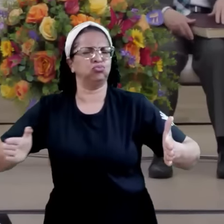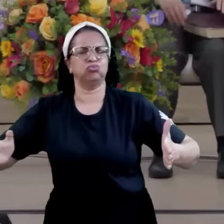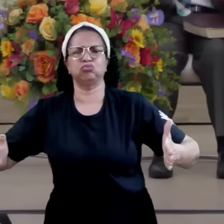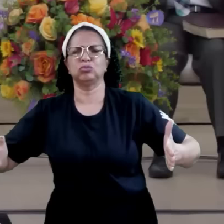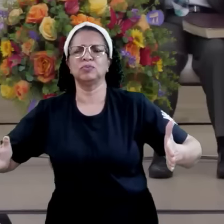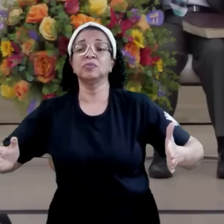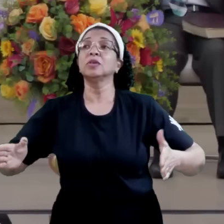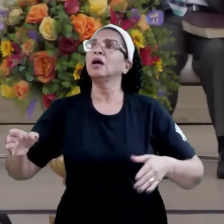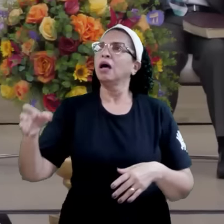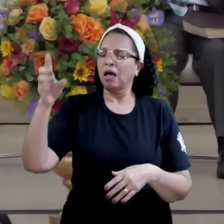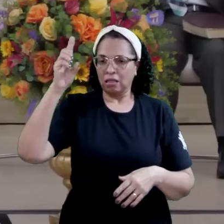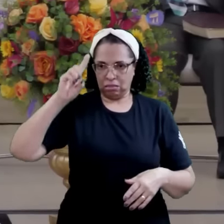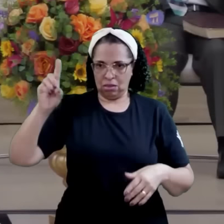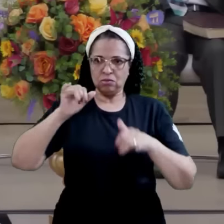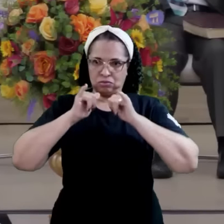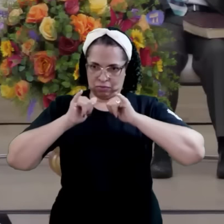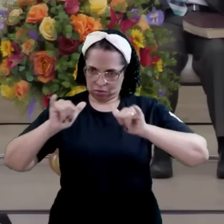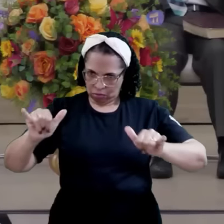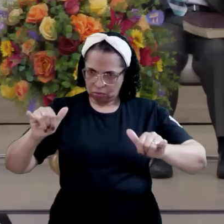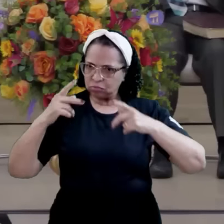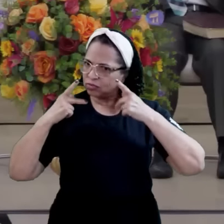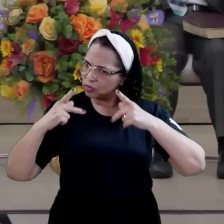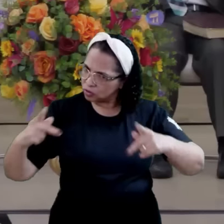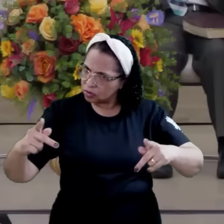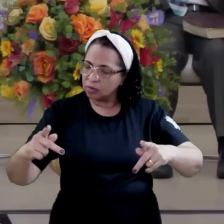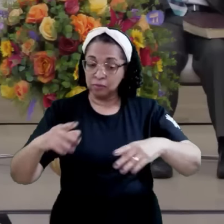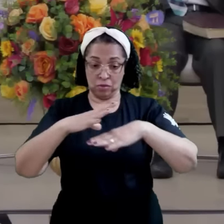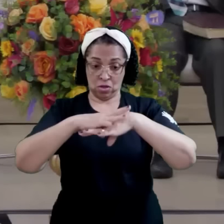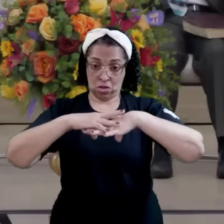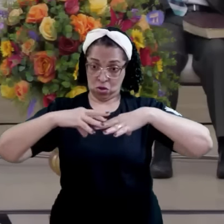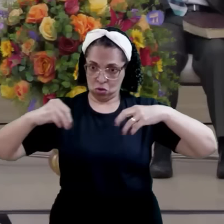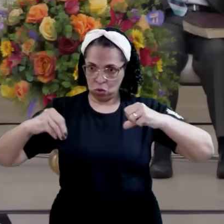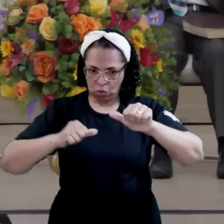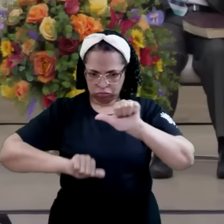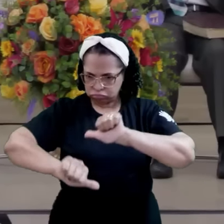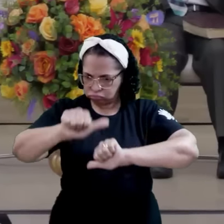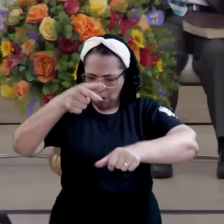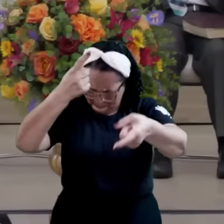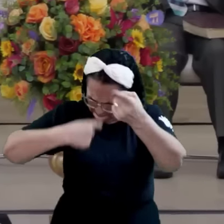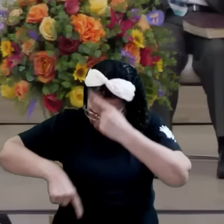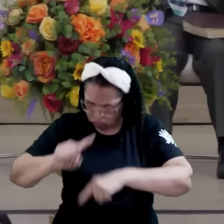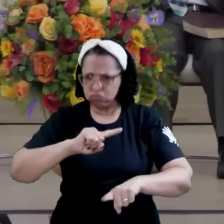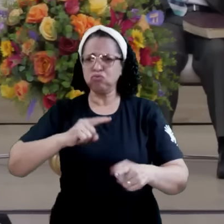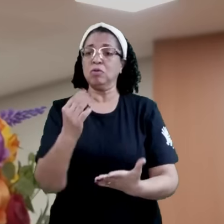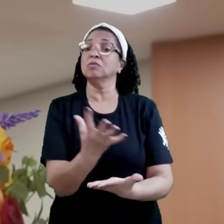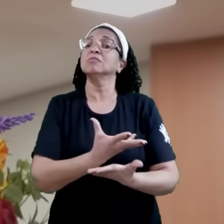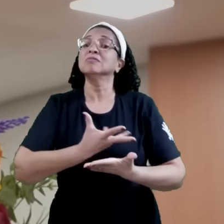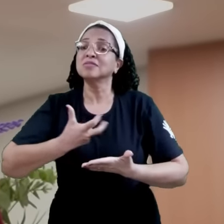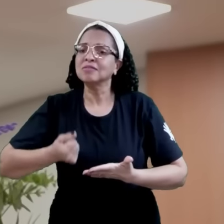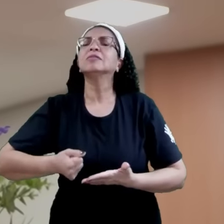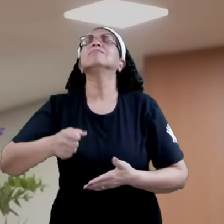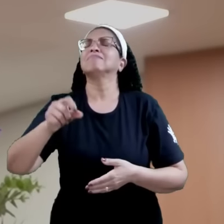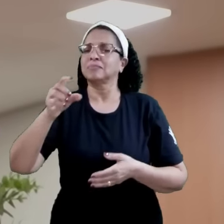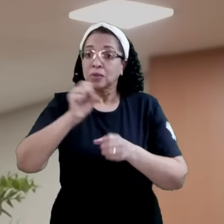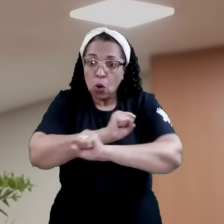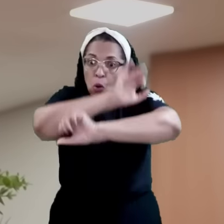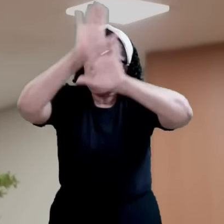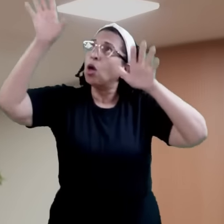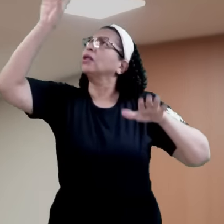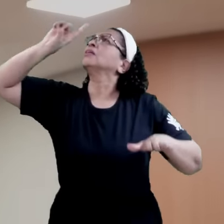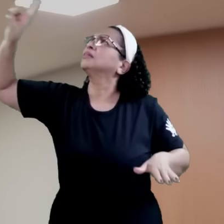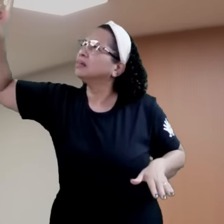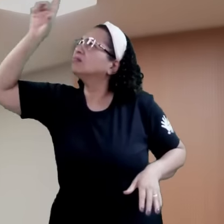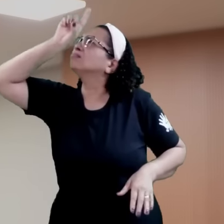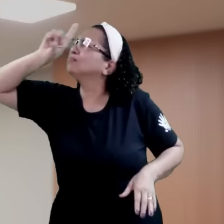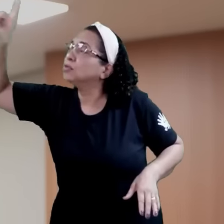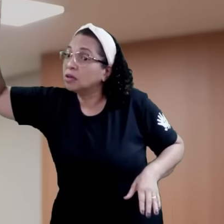vai curar ele vai curar se ele falou que vai restaurar ele vai restaurar se ele falou que vai salvar pode dar glória que ele vai salvar se ele falou que vai